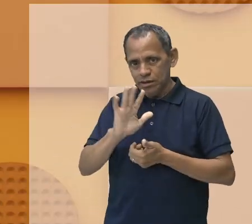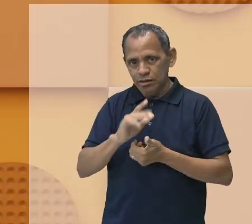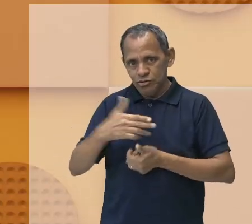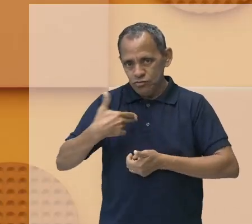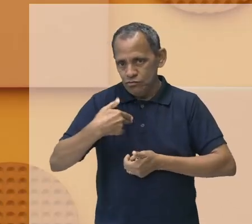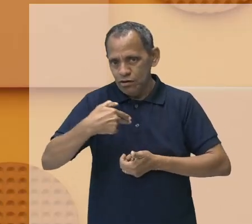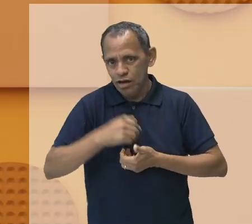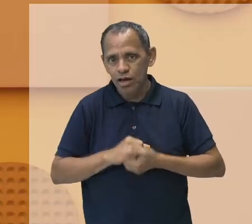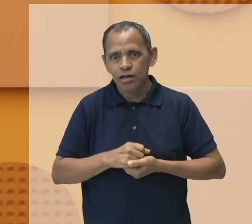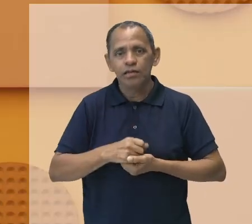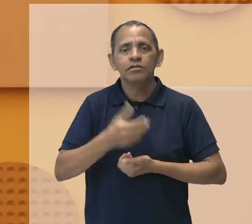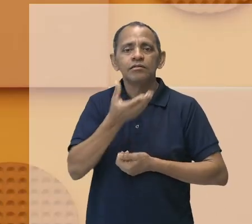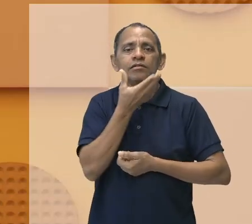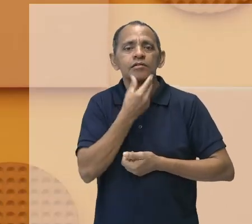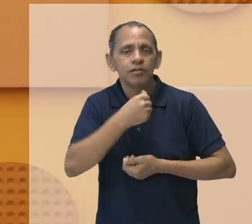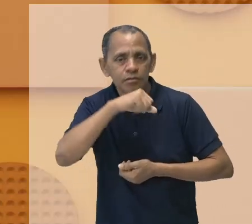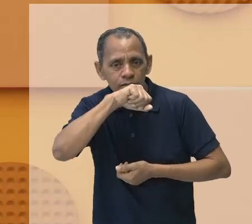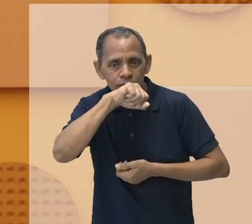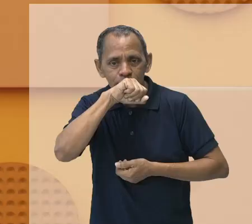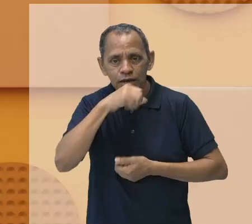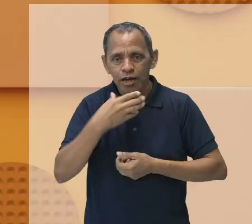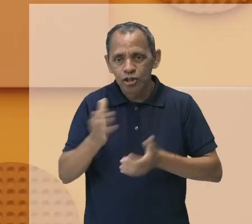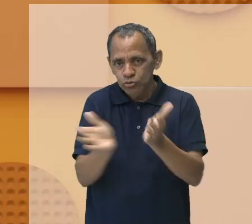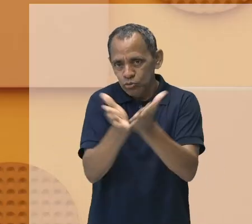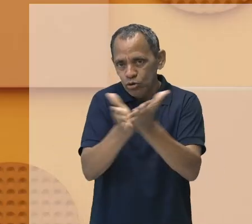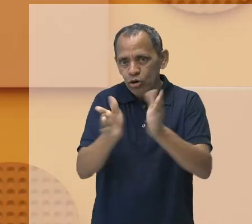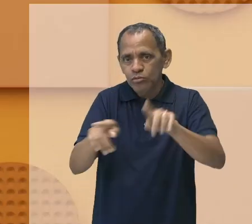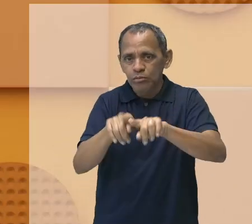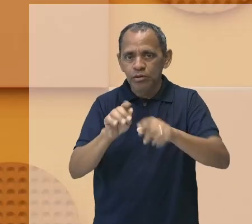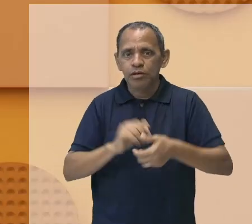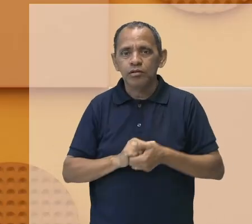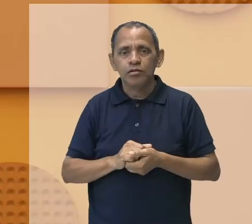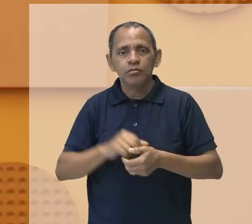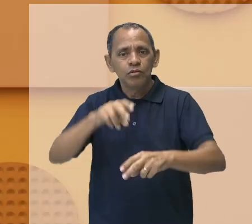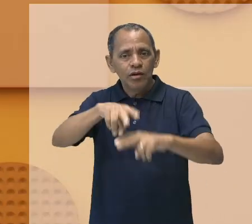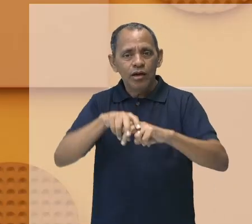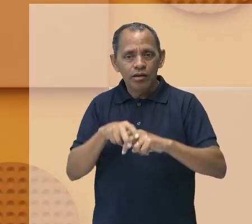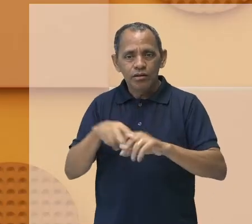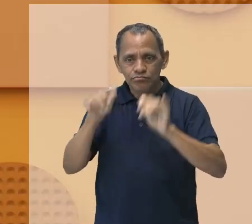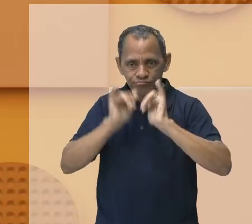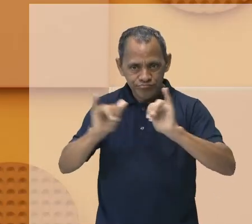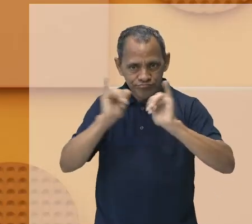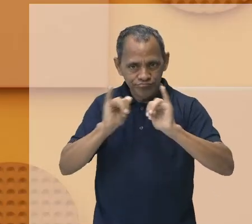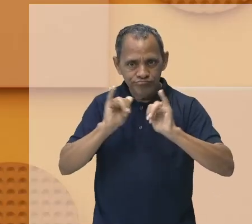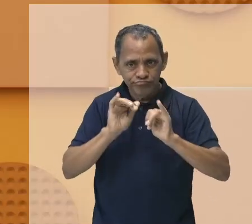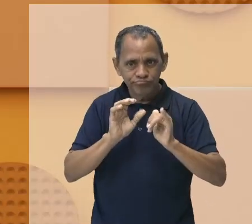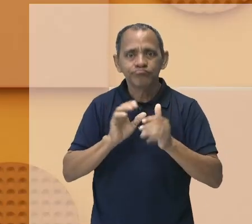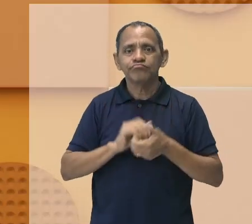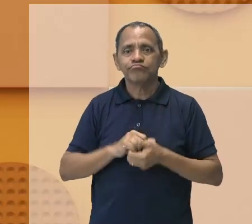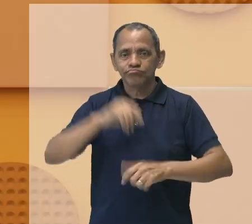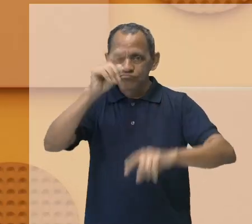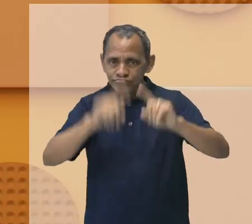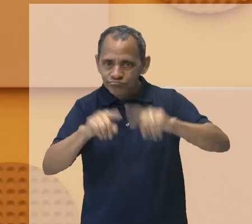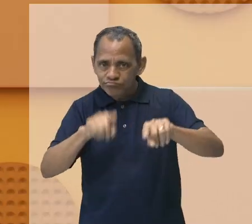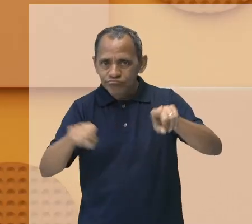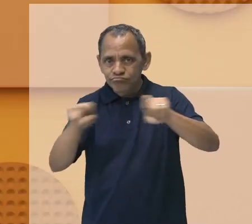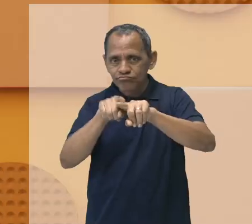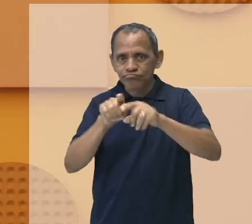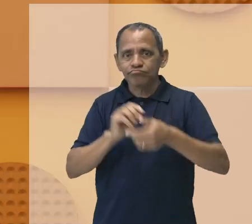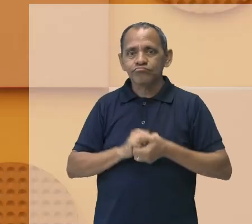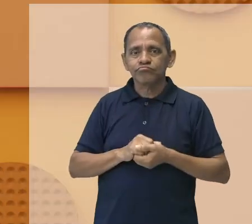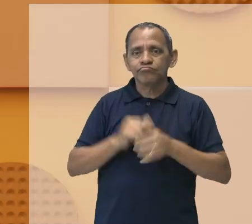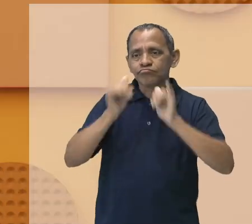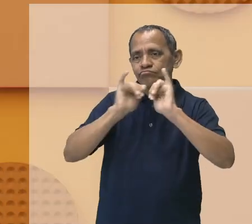figura construída através ali do Departamento de Imprensa e Propaganda, que trabalhou diretamente por